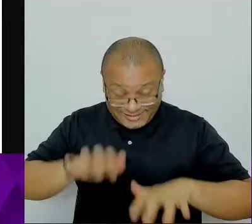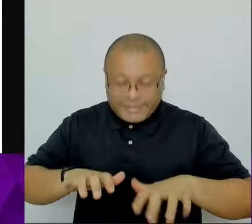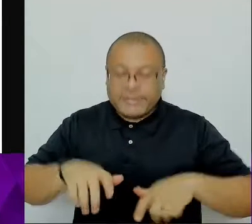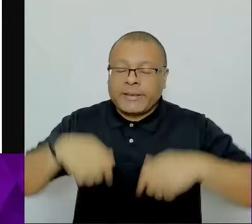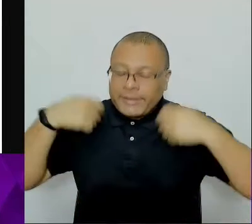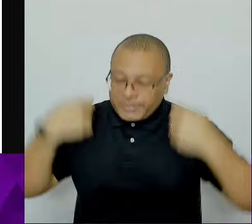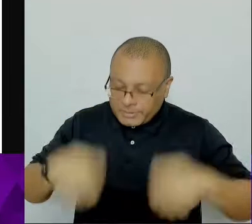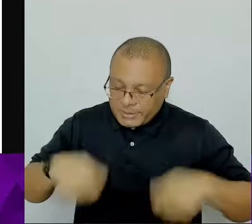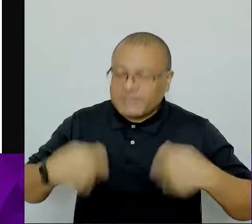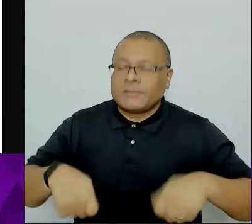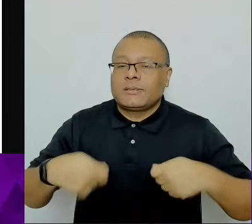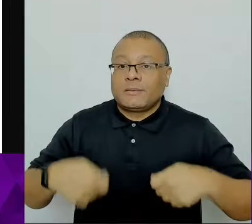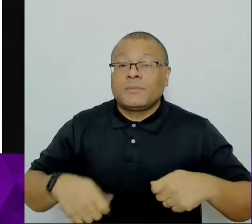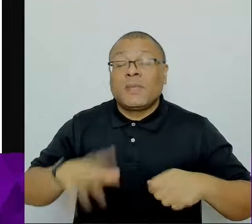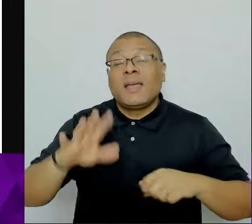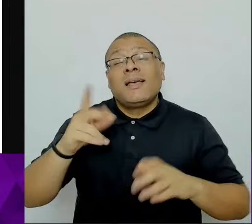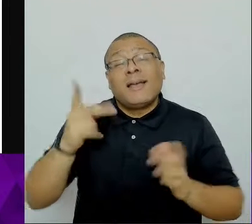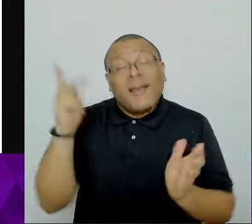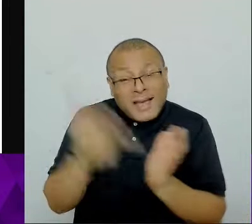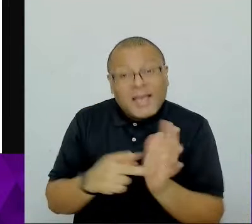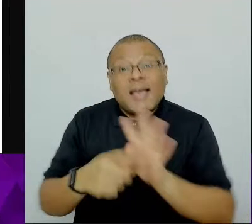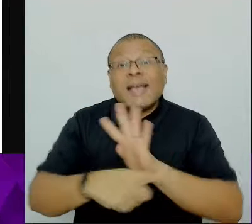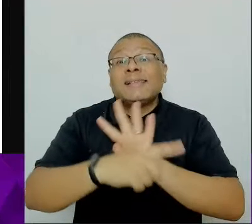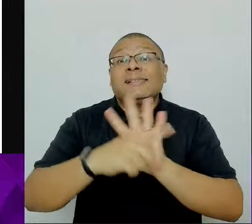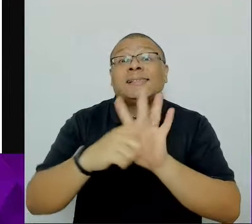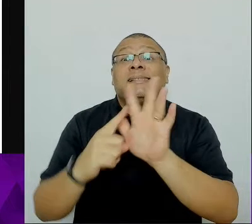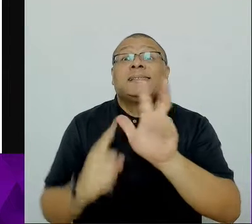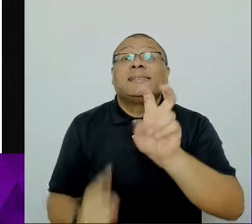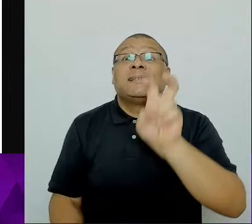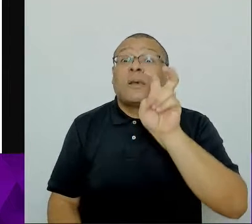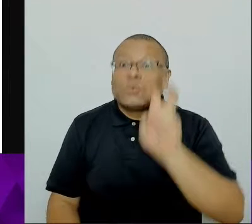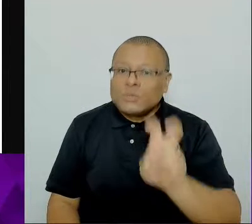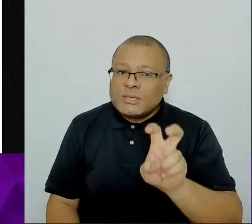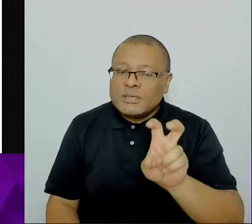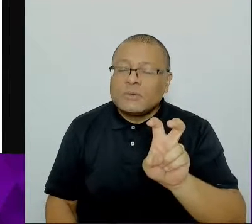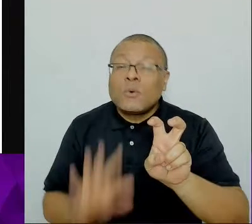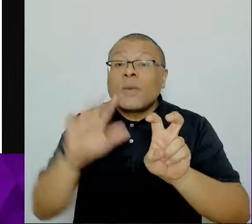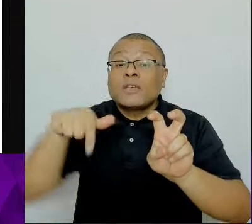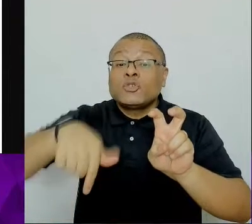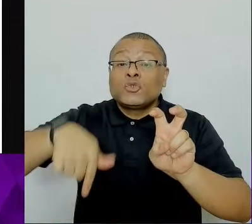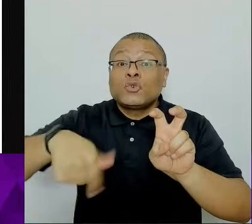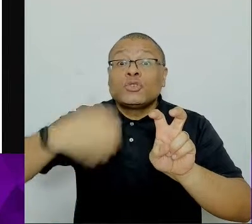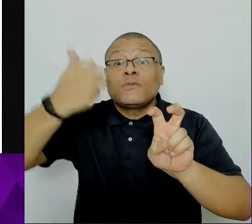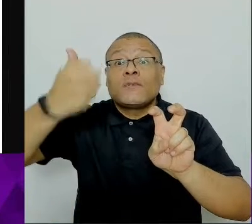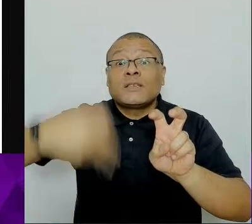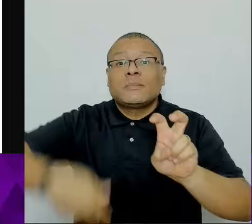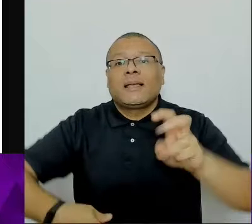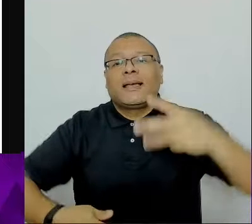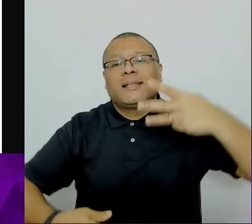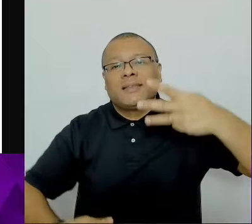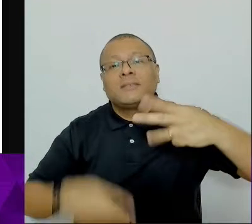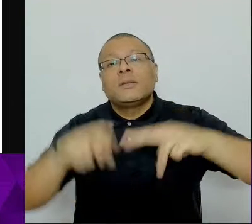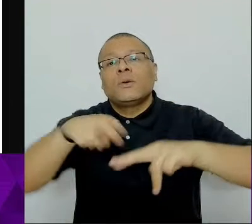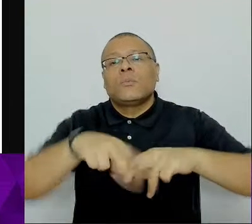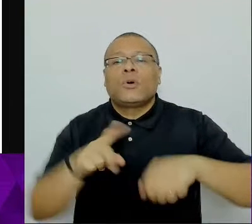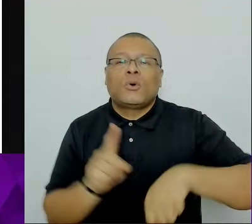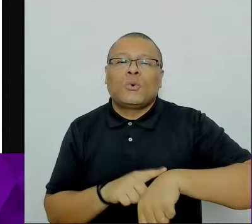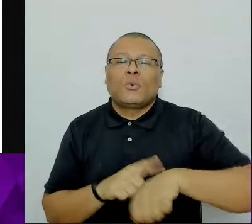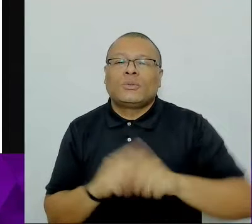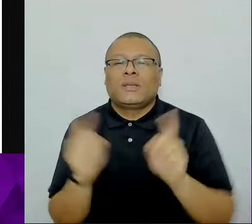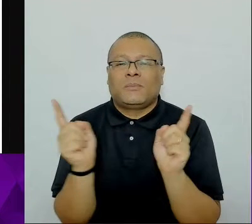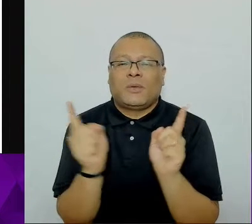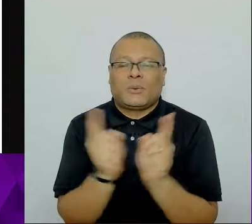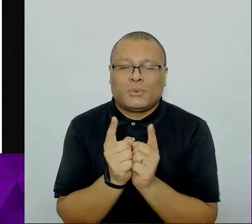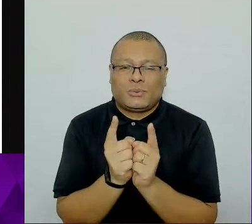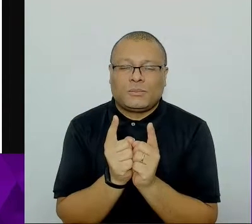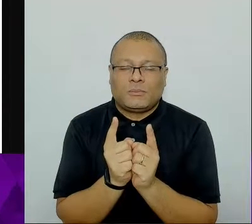Na verdade, são 5 habilidades que eu listei, mas eu vou falar de 3 aqui hoje, porque o nosso tempo ele é mais curto, tá bom? E